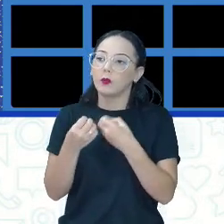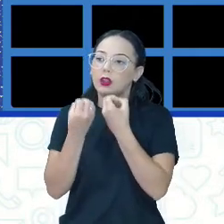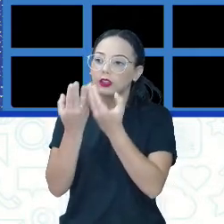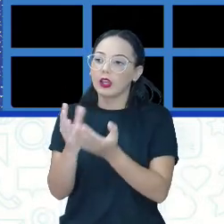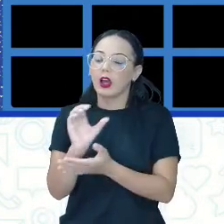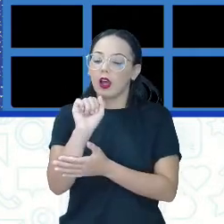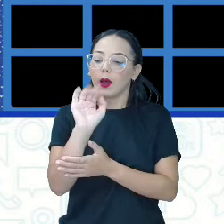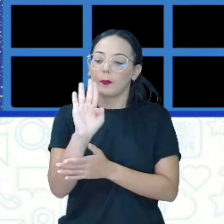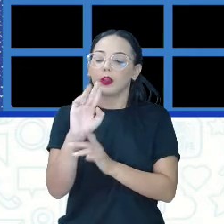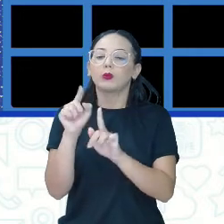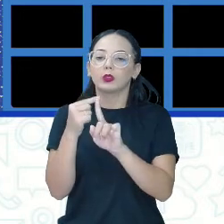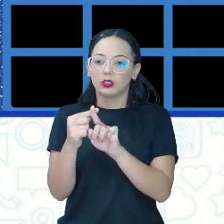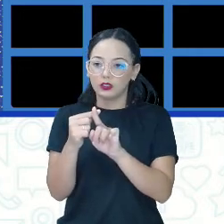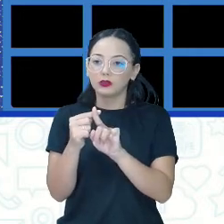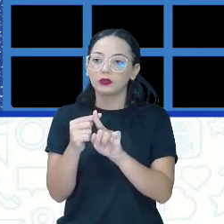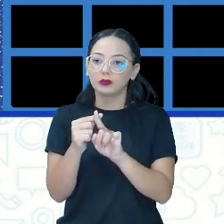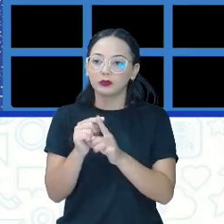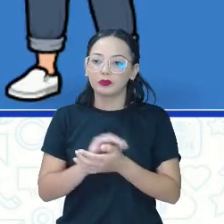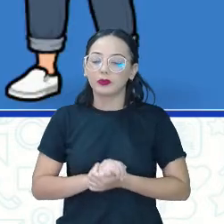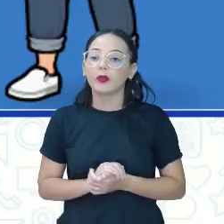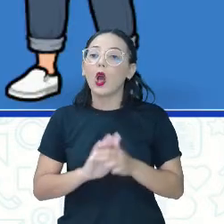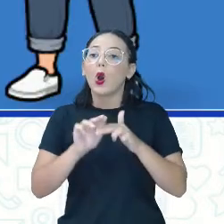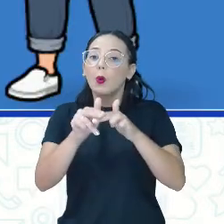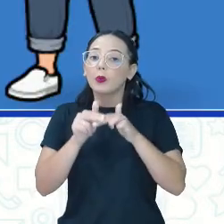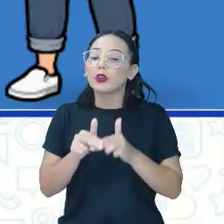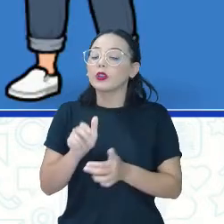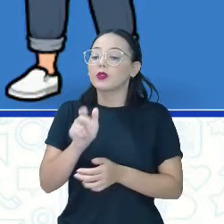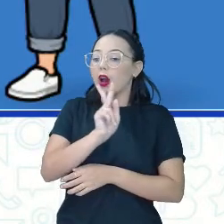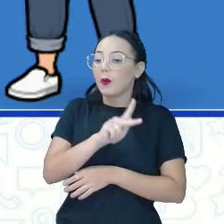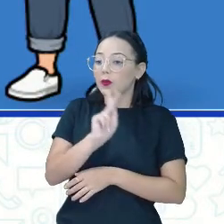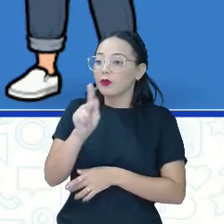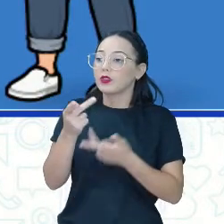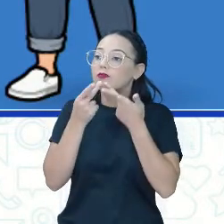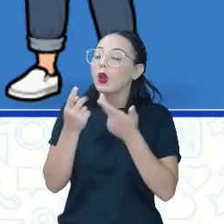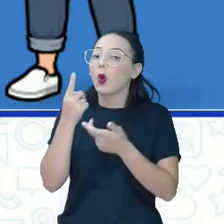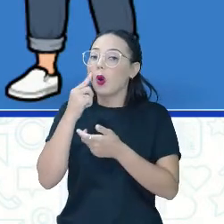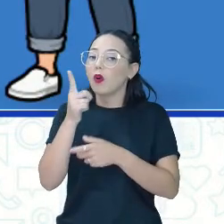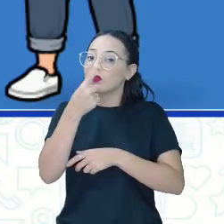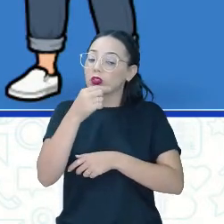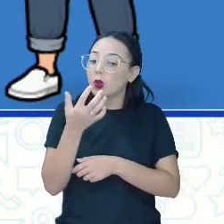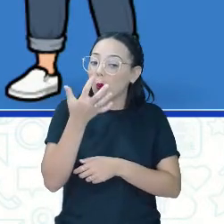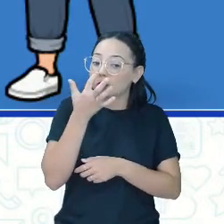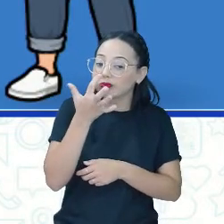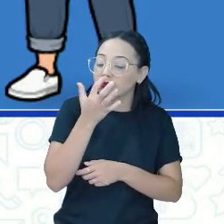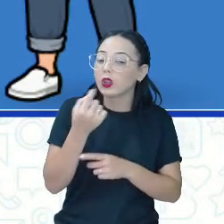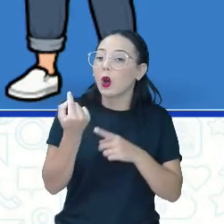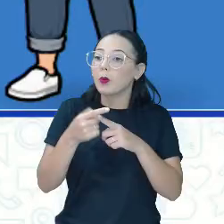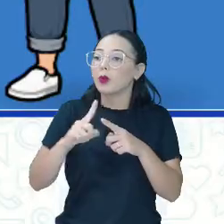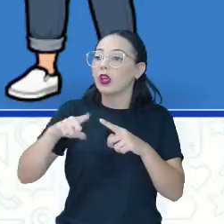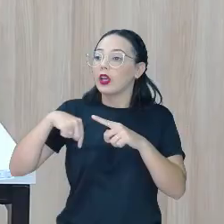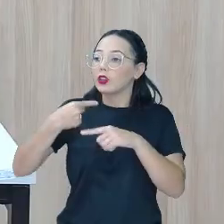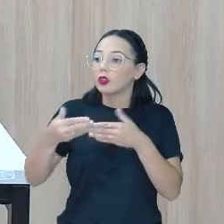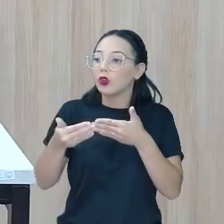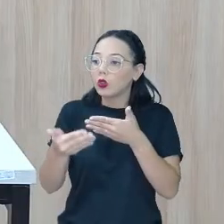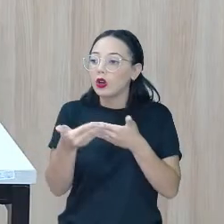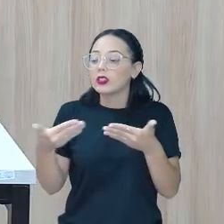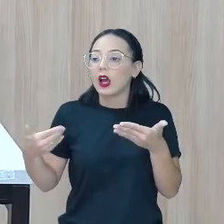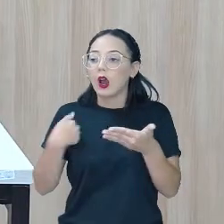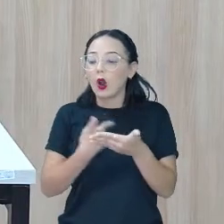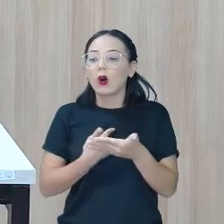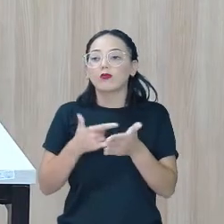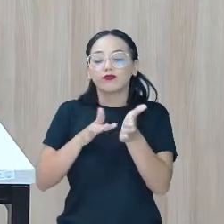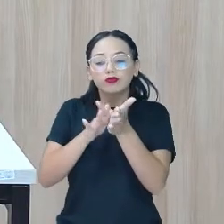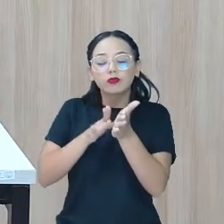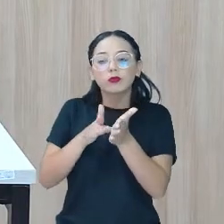o AB positivo. Por isso que a professora Cláudia disse aí, vão olhar, né? Para a gente daqui a pouco fazer uma